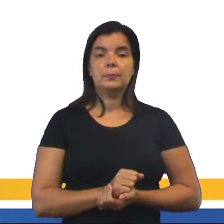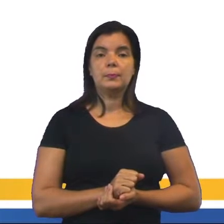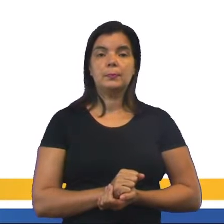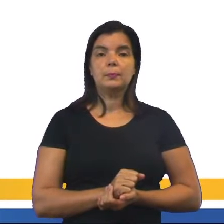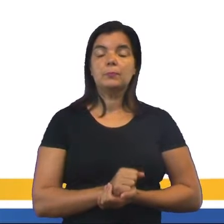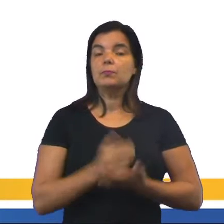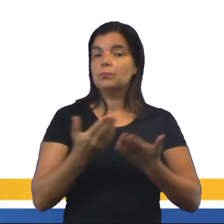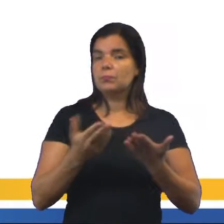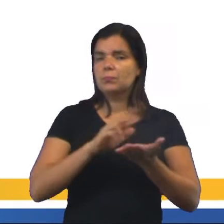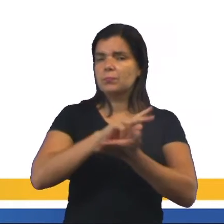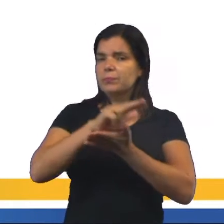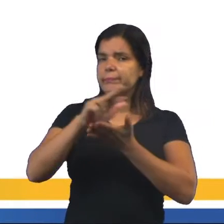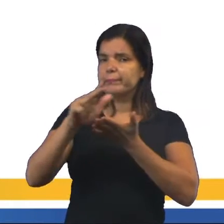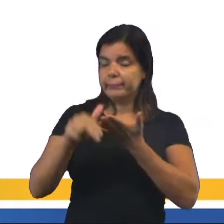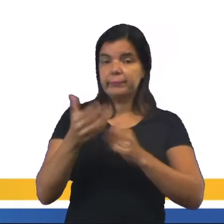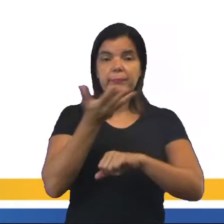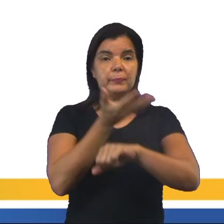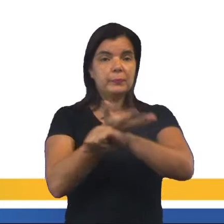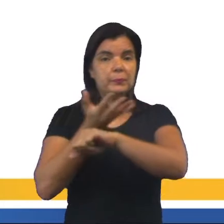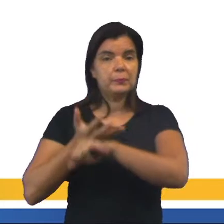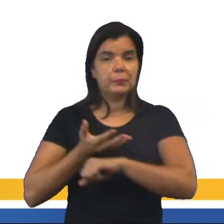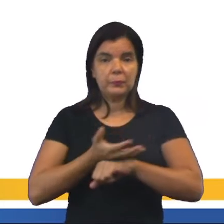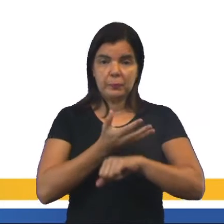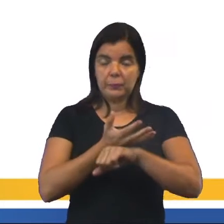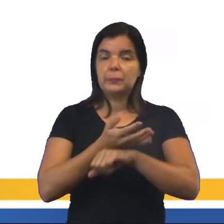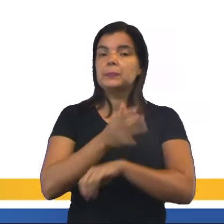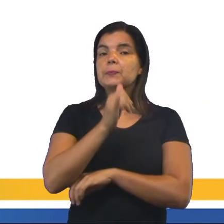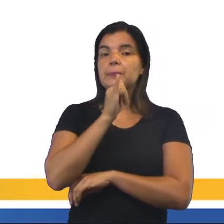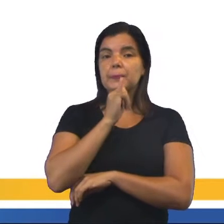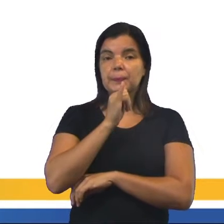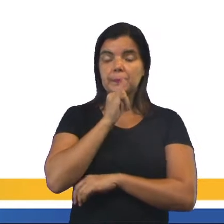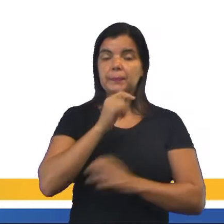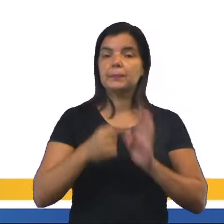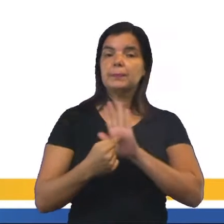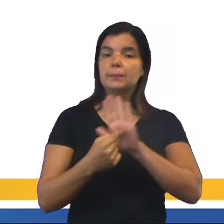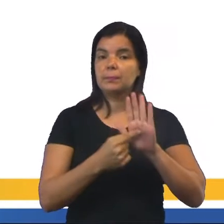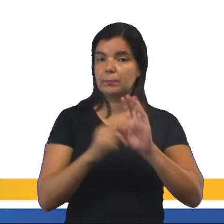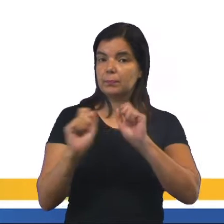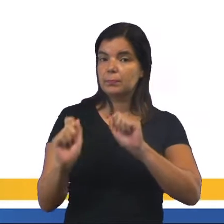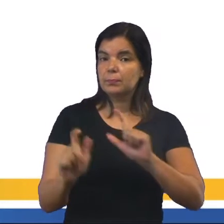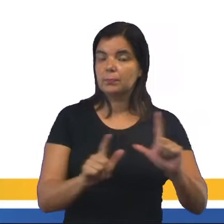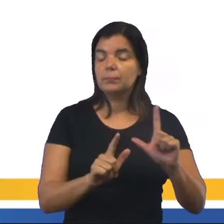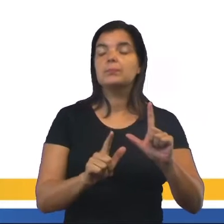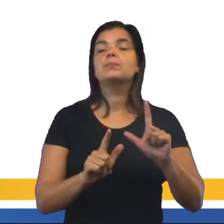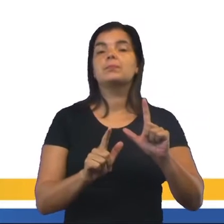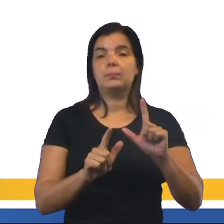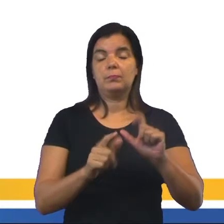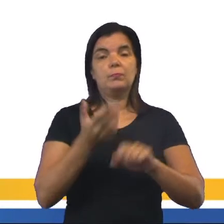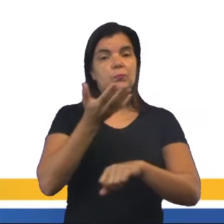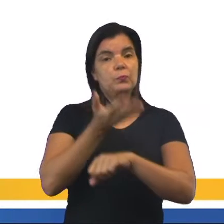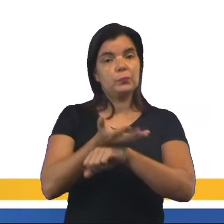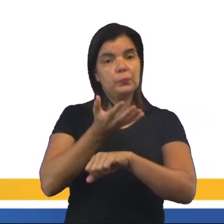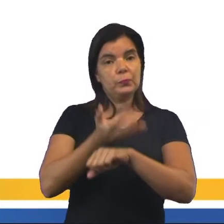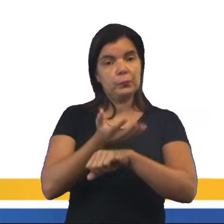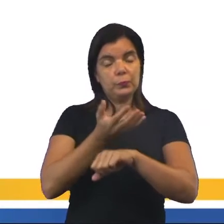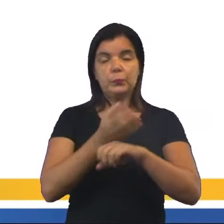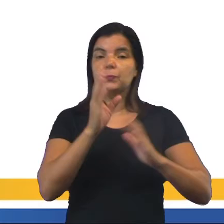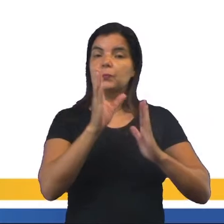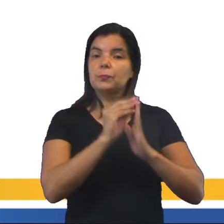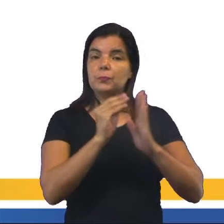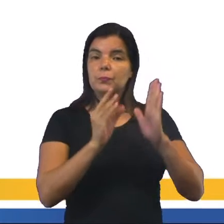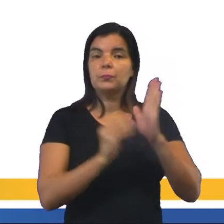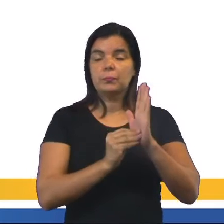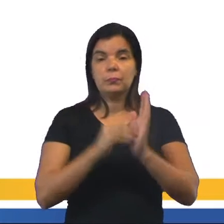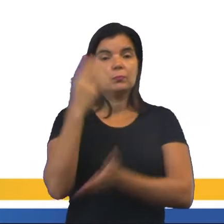utilizados em diversas disciplinas. Olha esse exemplo que aparece para vocês, né, da disciplina do componente curricular